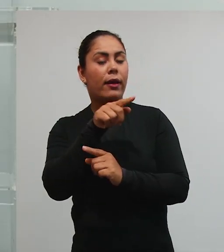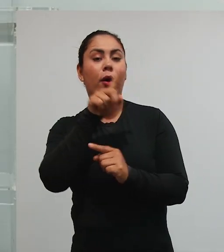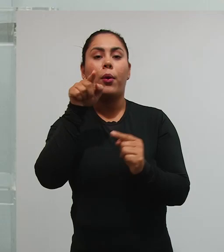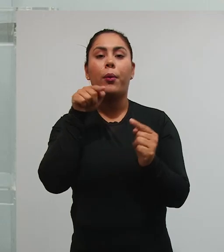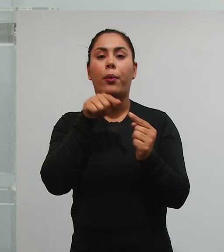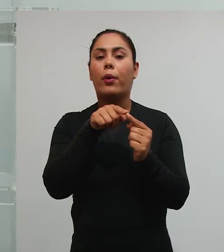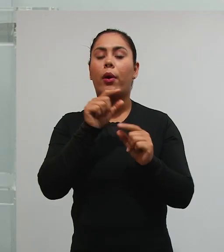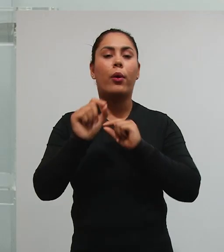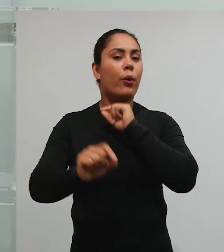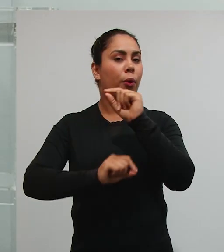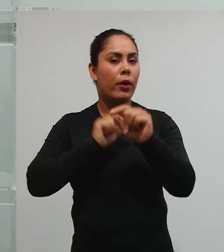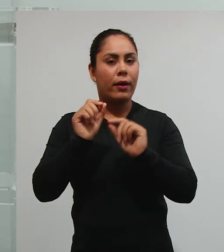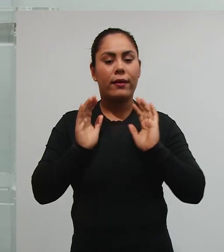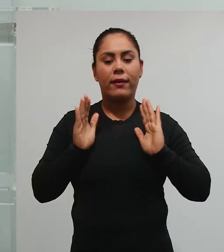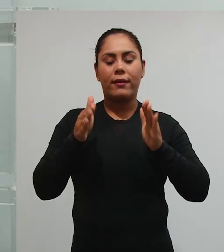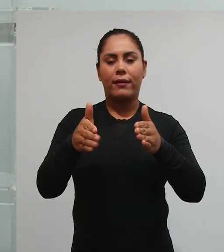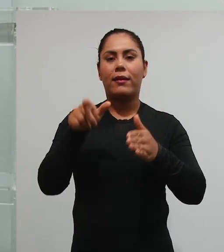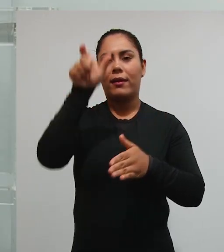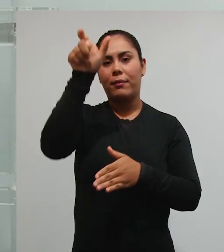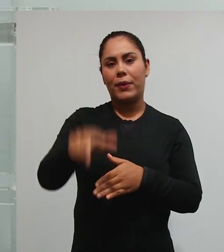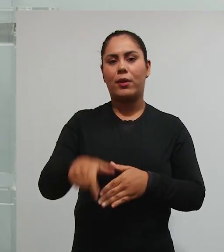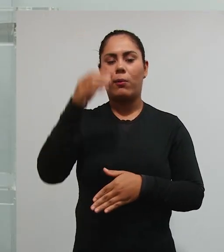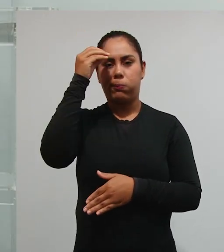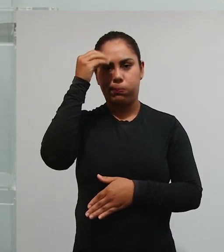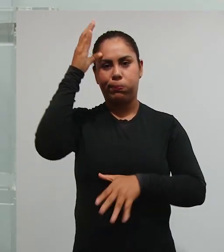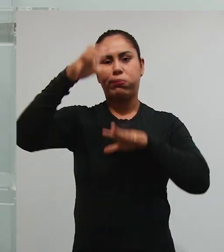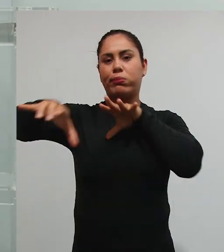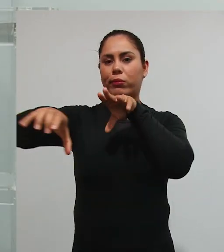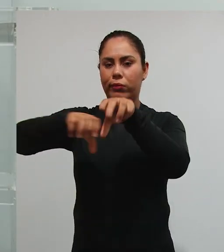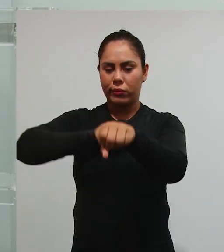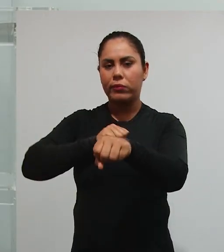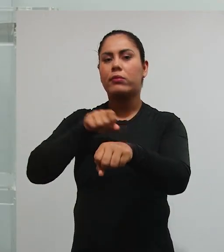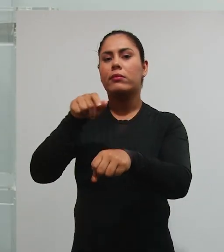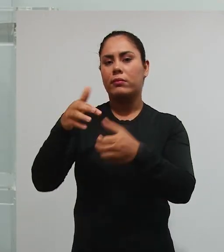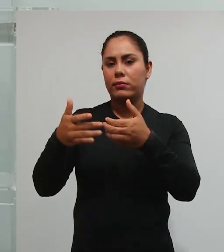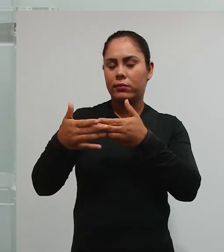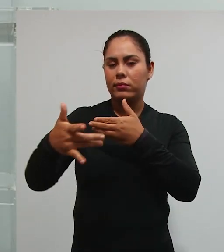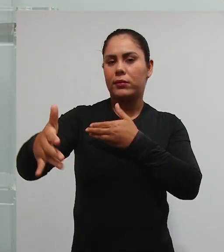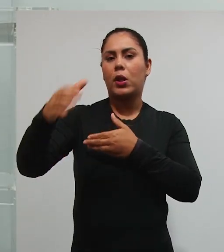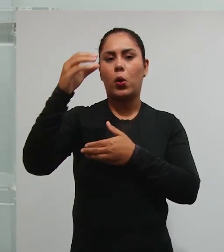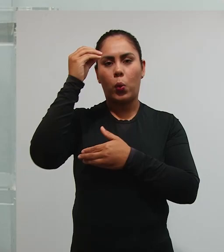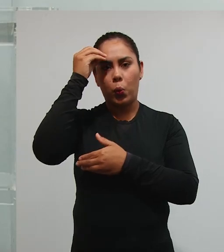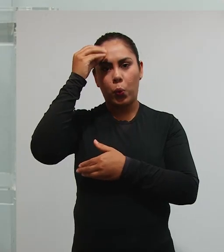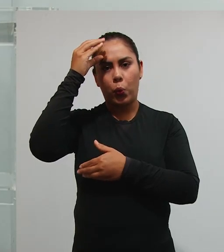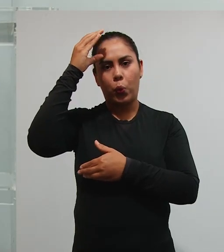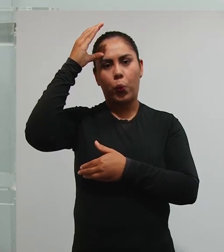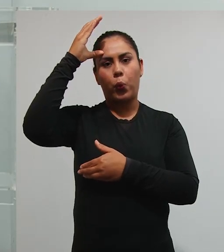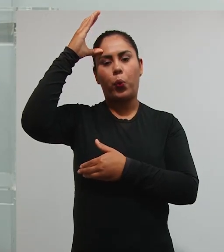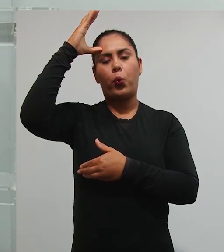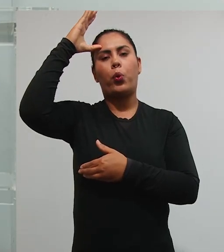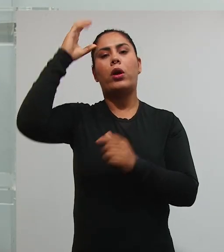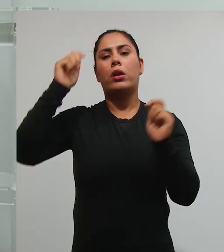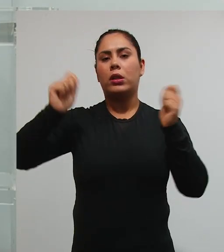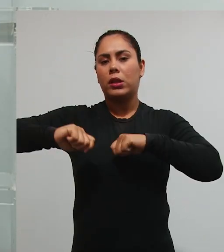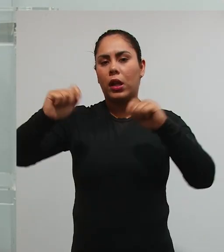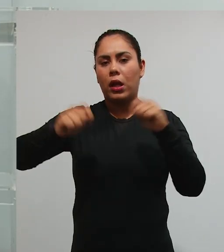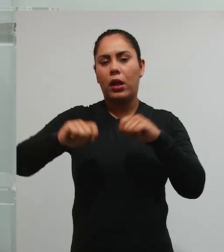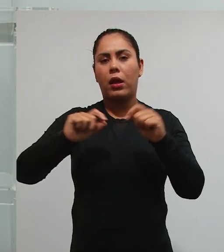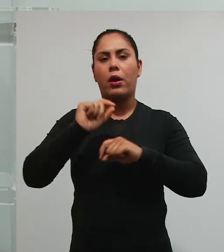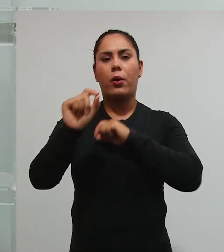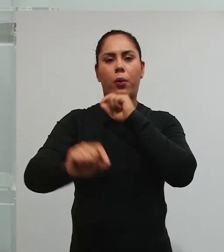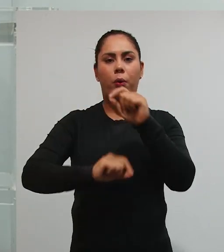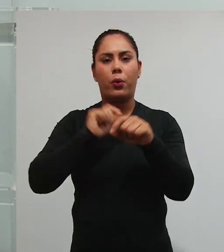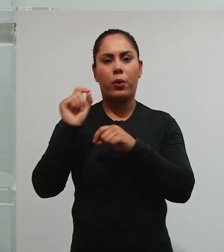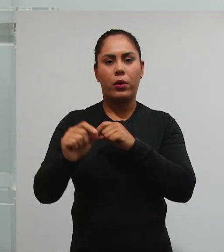objetivo de uma instituição escolar é formar cidadãos a partir do conhecimento, né, para que possam